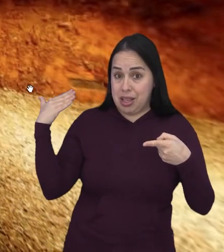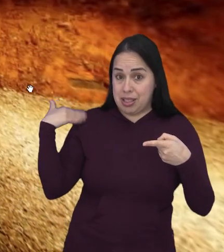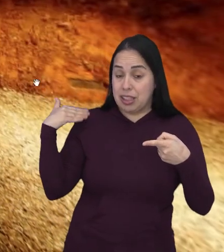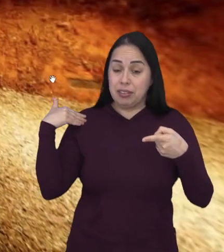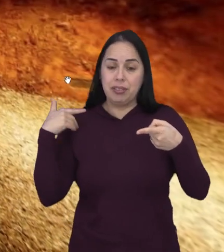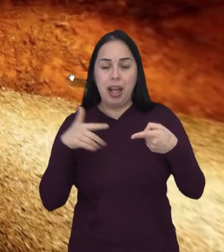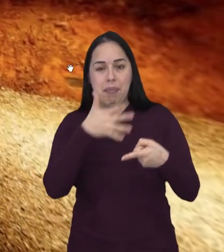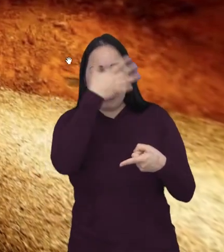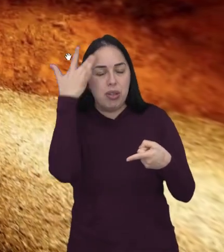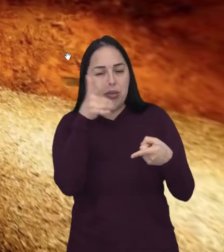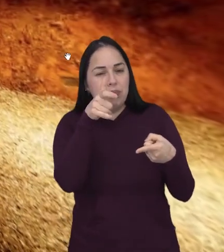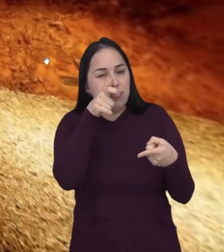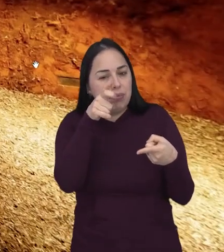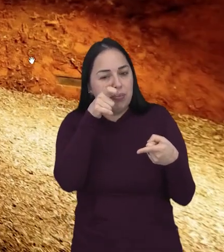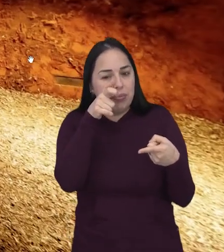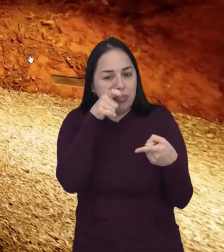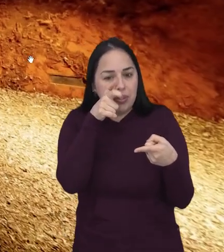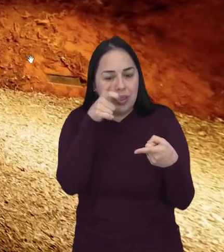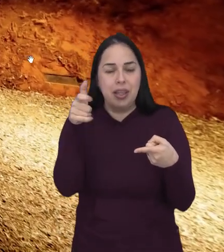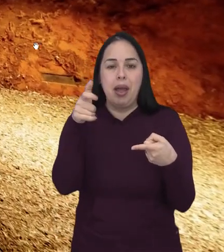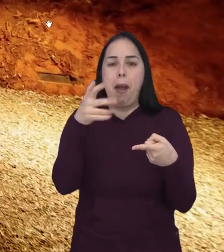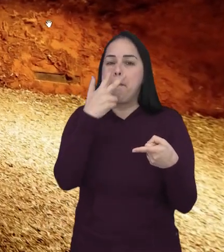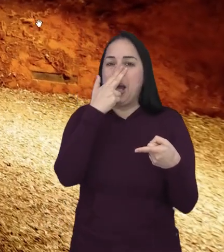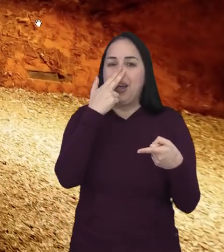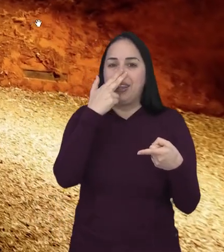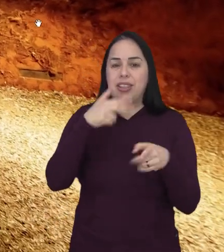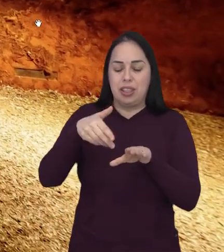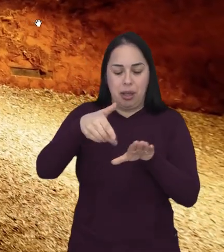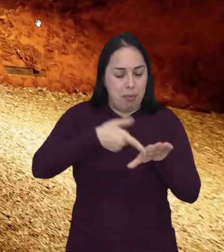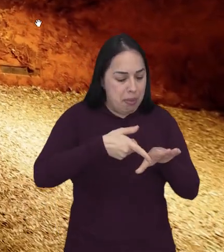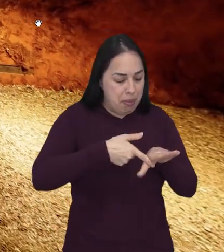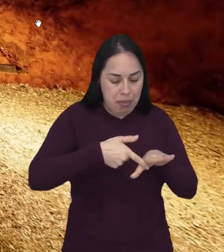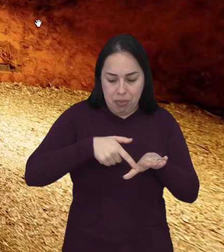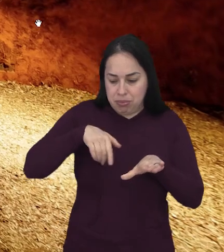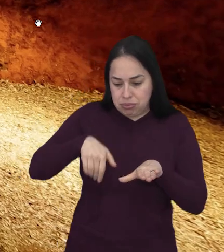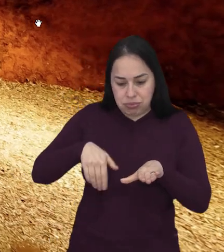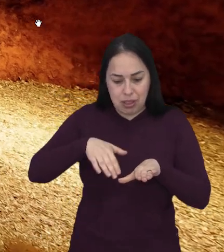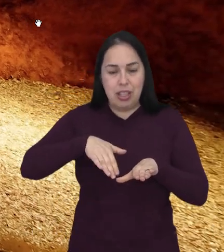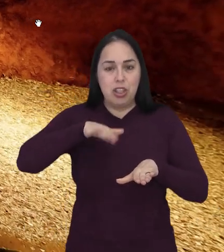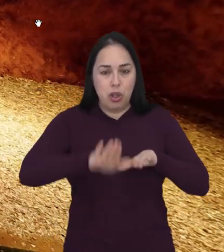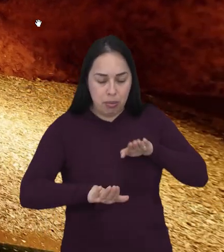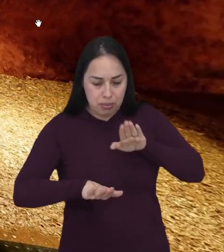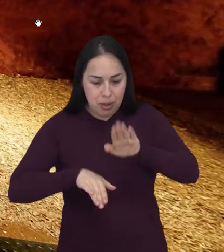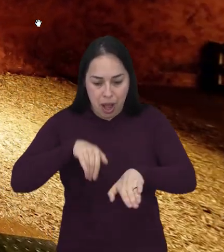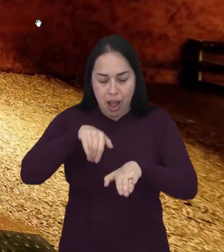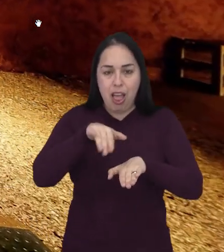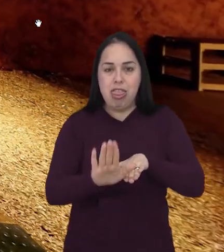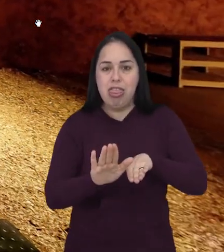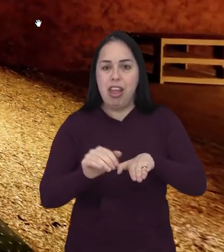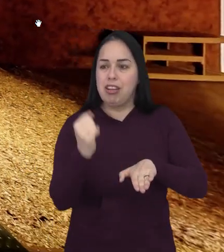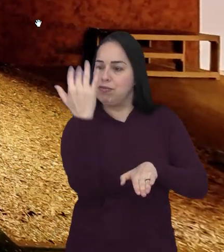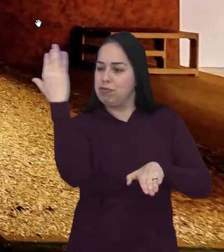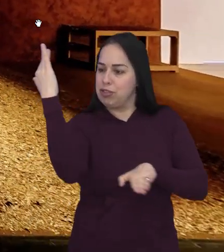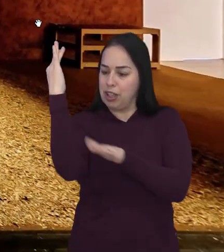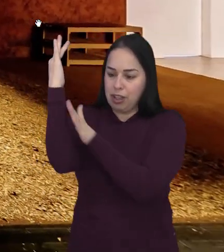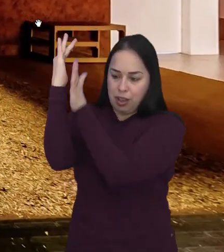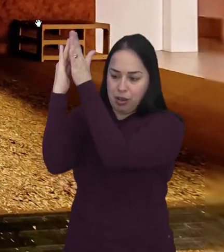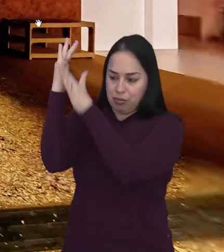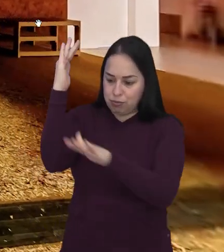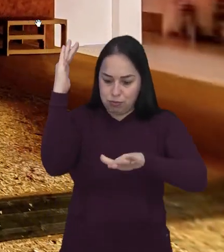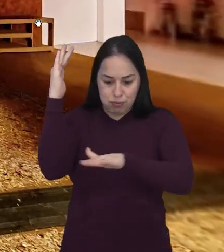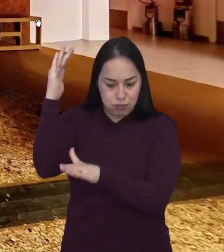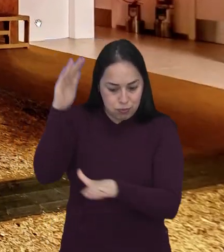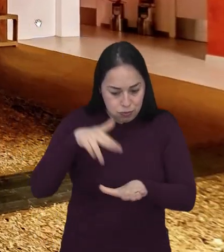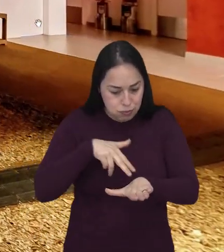o visitante é convidado a tirar os sapatos e caminhar sobre as folhas da Mata Atlântica e entre o corpo de uma árvore partida ao